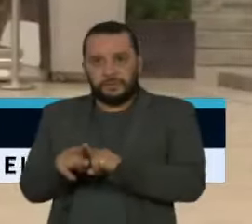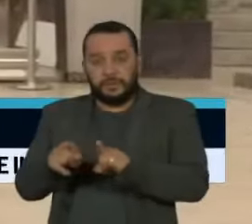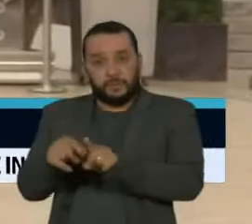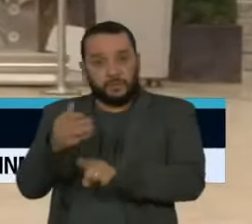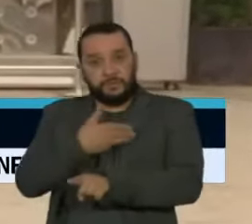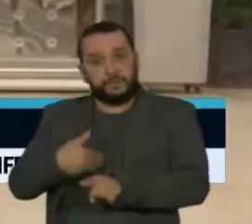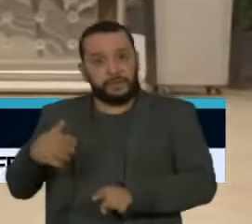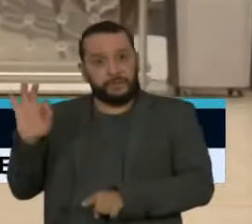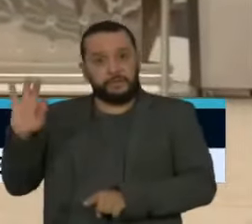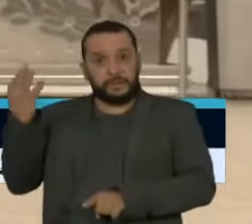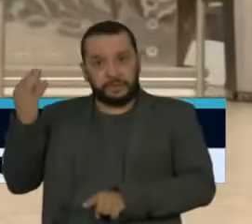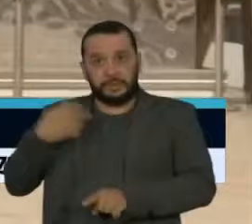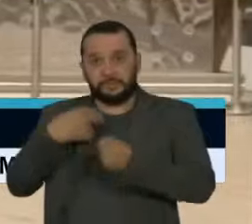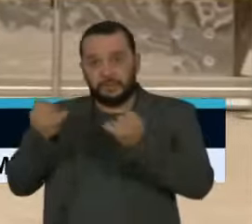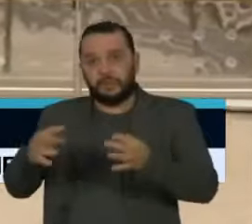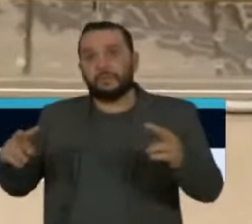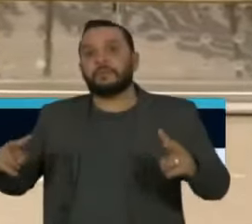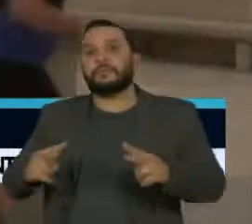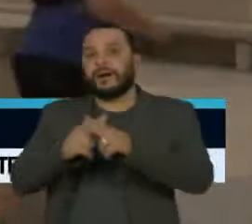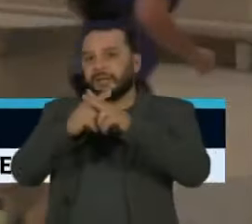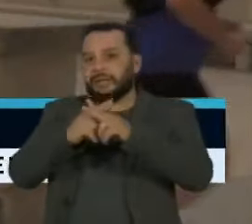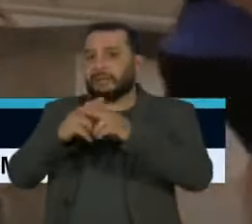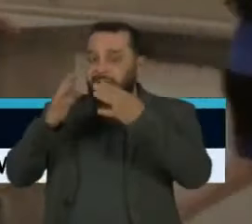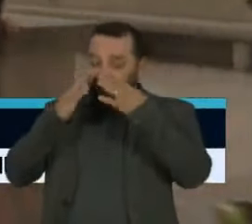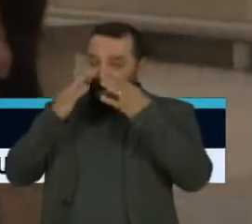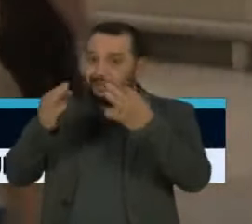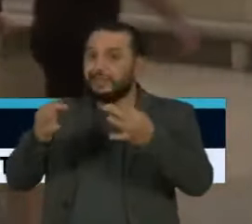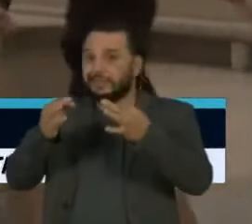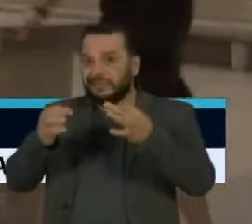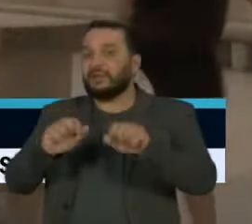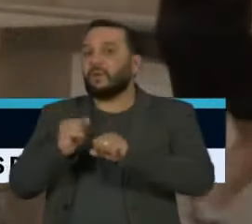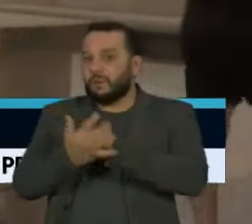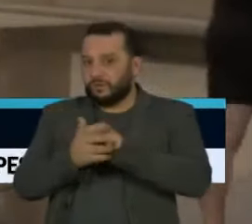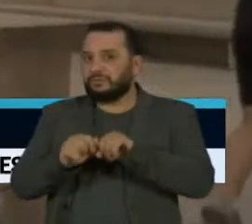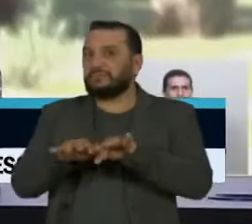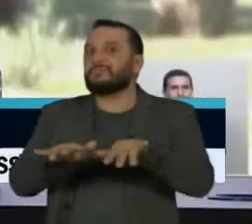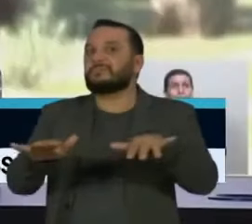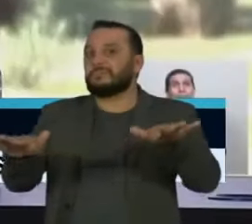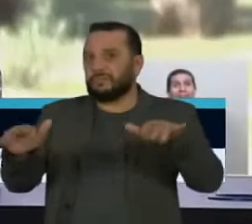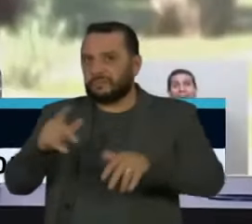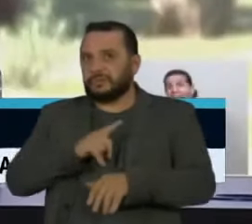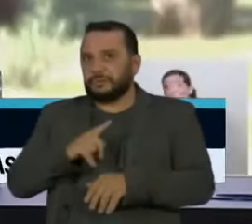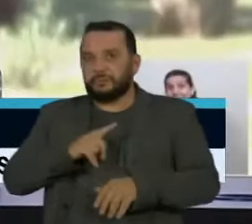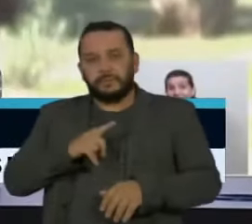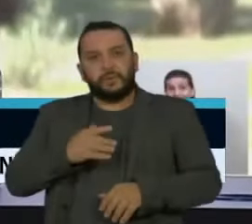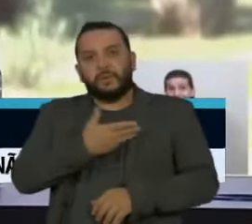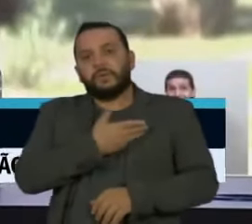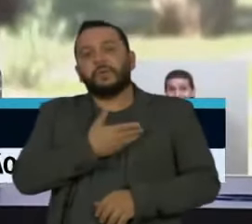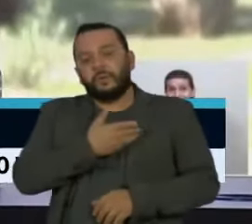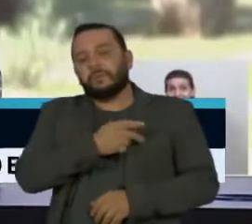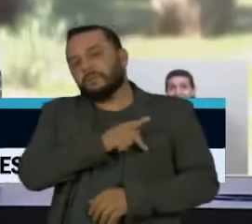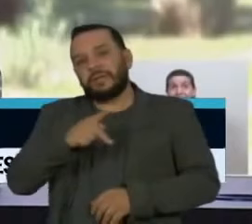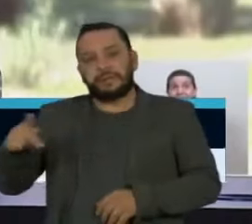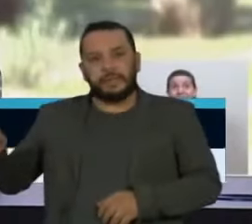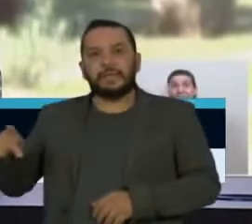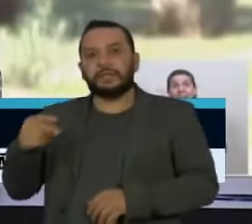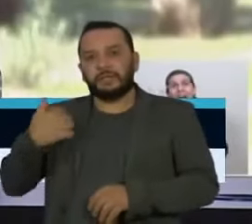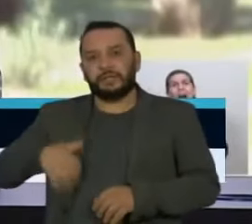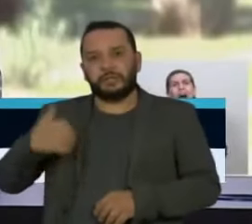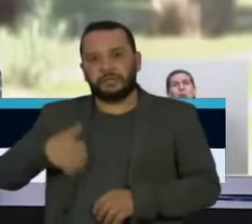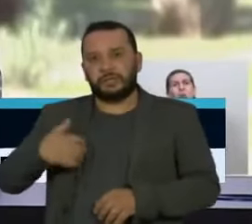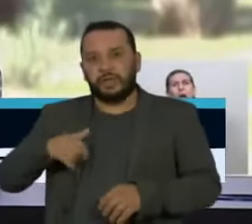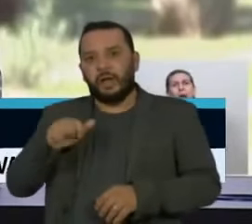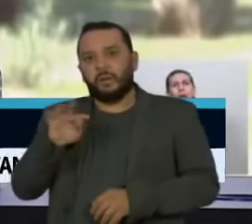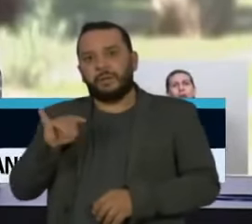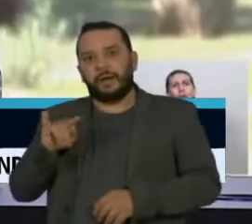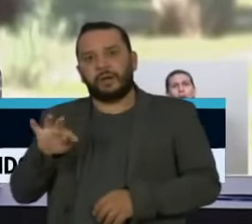francês anunciou Paris como zona vermelha, considerada de alto risco. O presidente argentino, Alberto Fernandes, anunciou